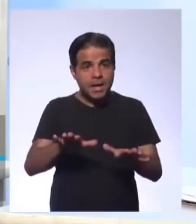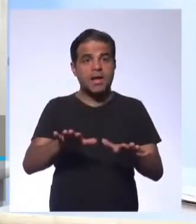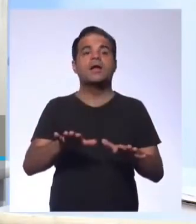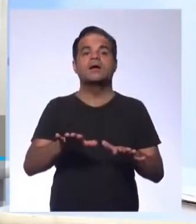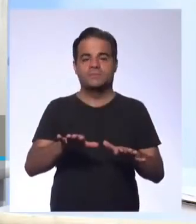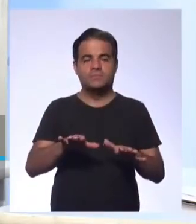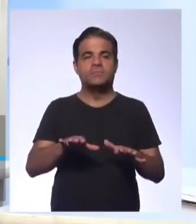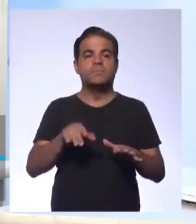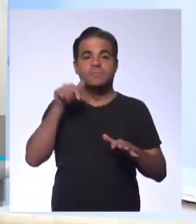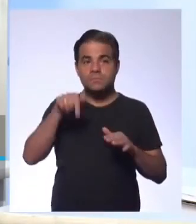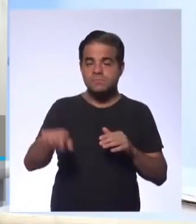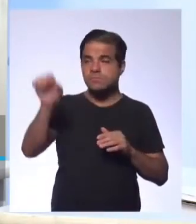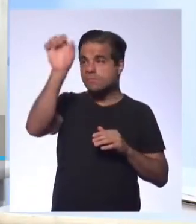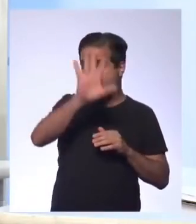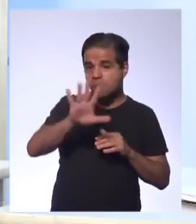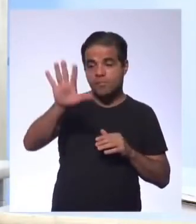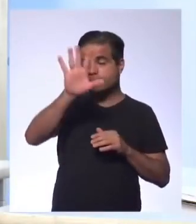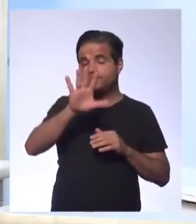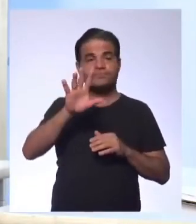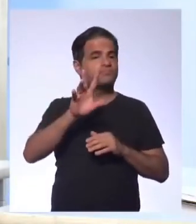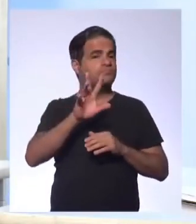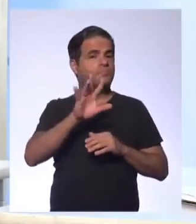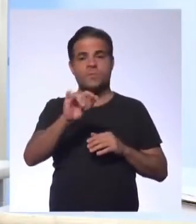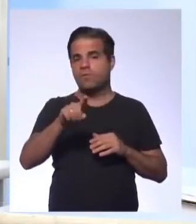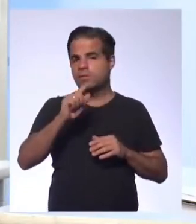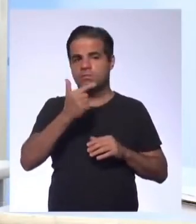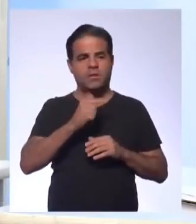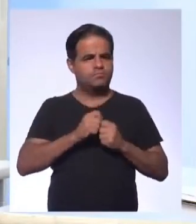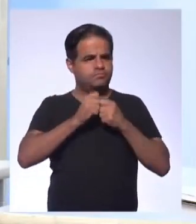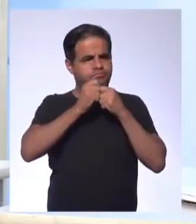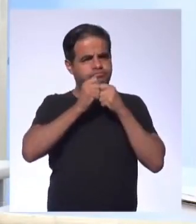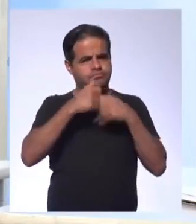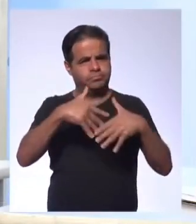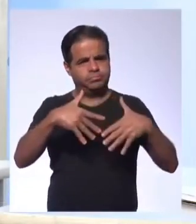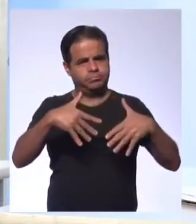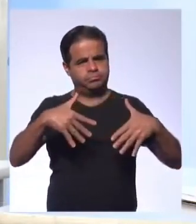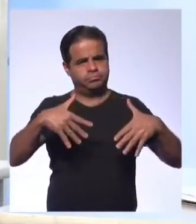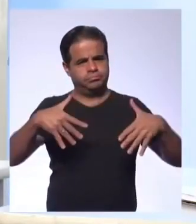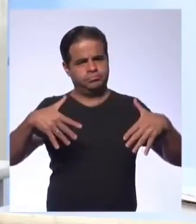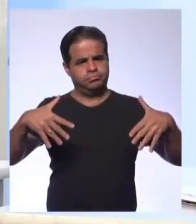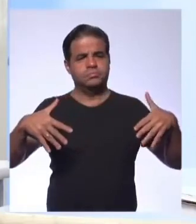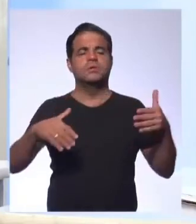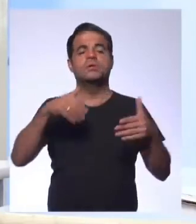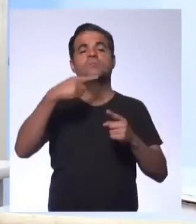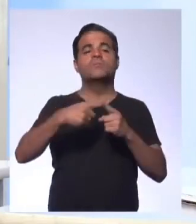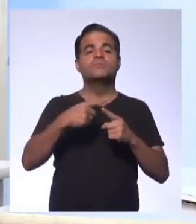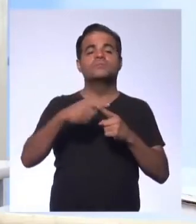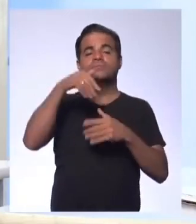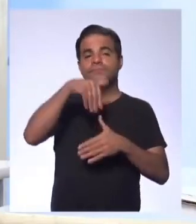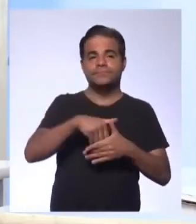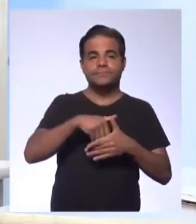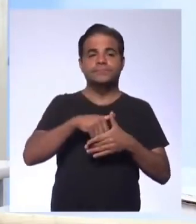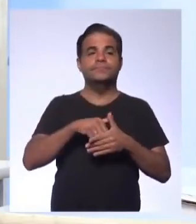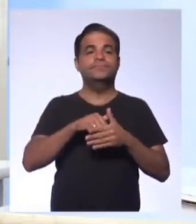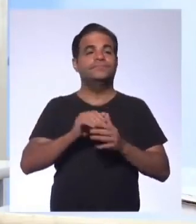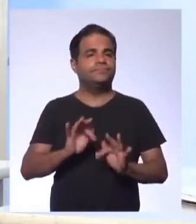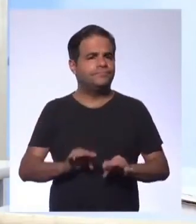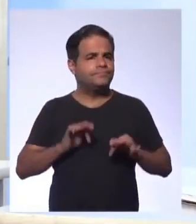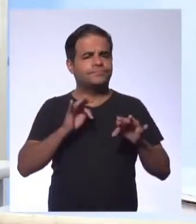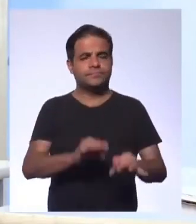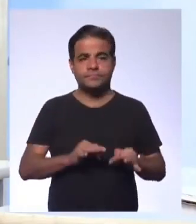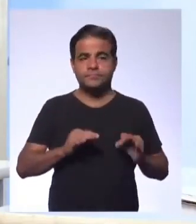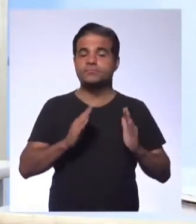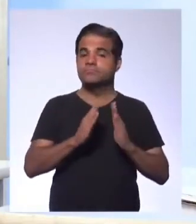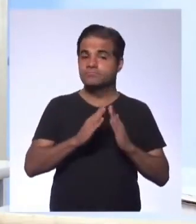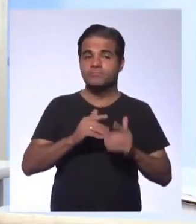ó. Aqui na Europa Ocidental, a gente não vai ter um grande fluxo comercial, porque dentro do feudo, eles fabricam a